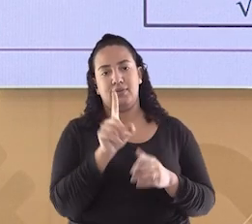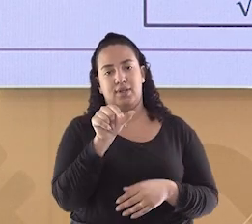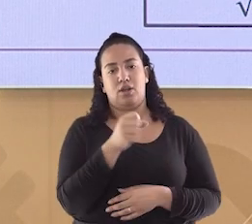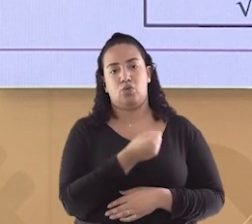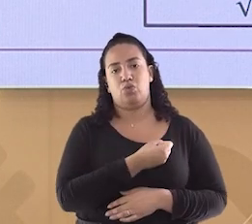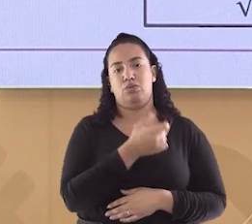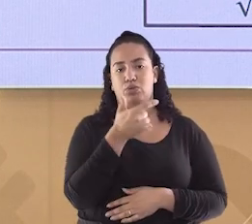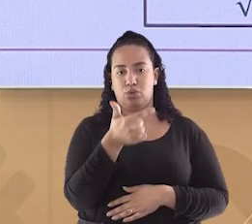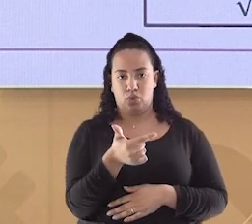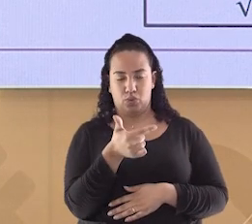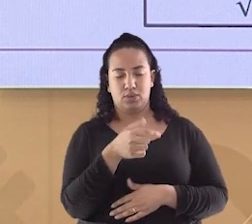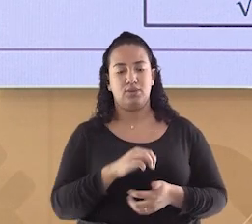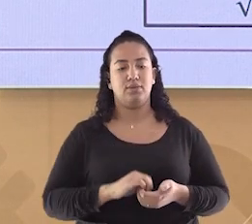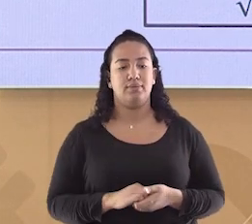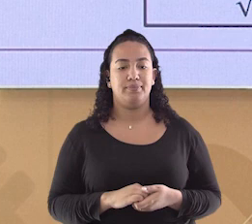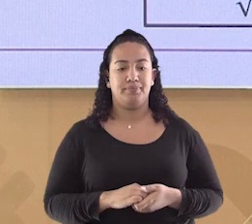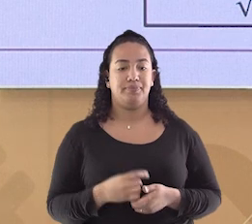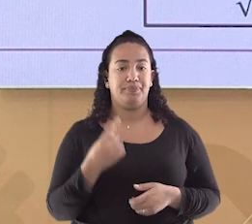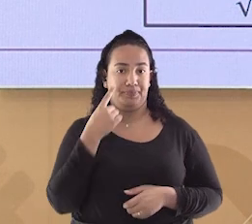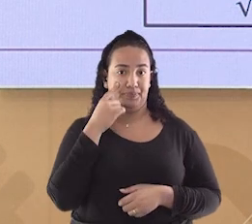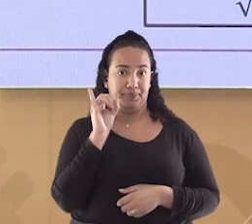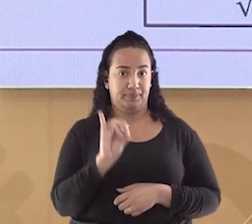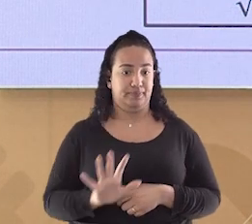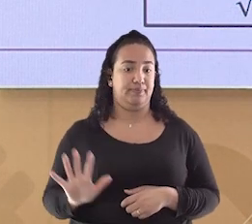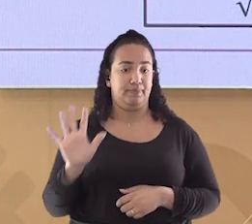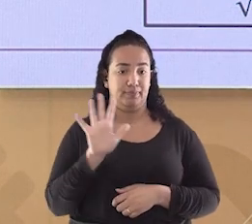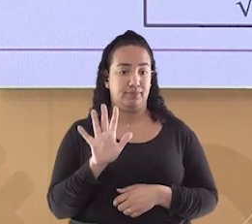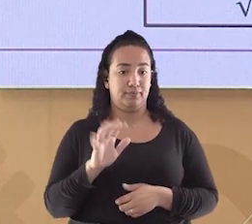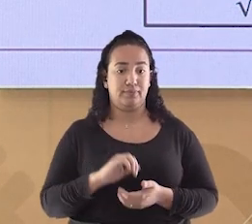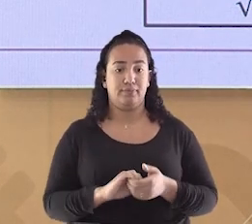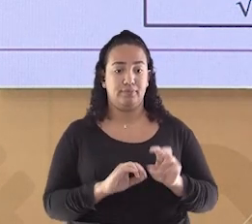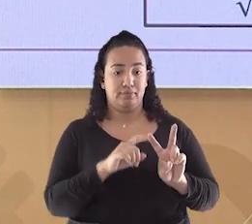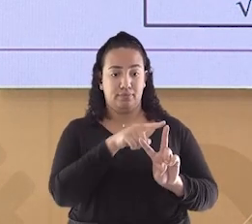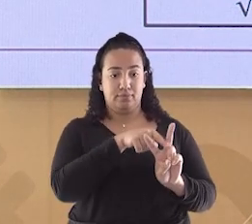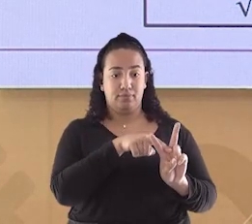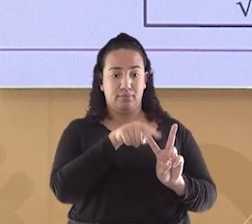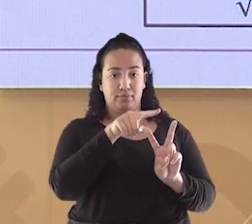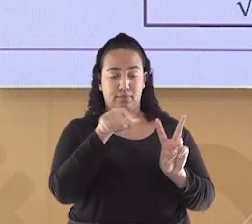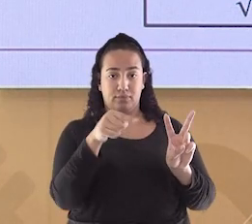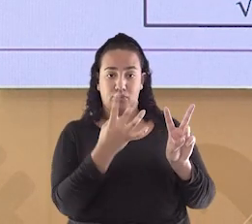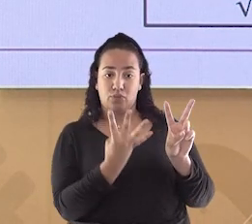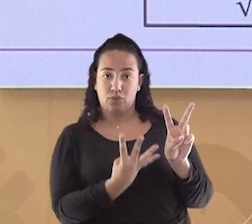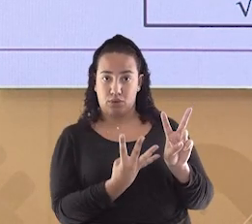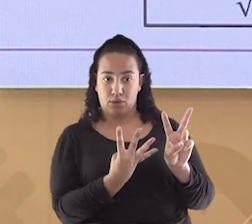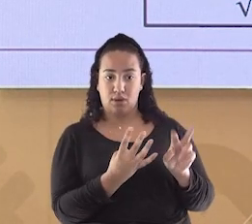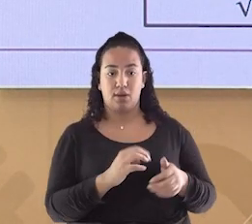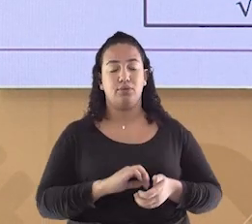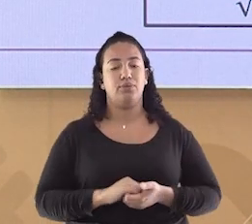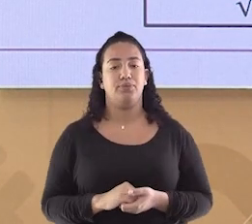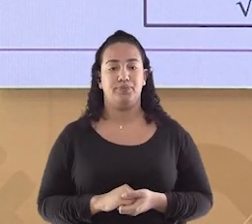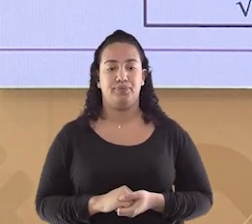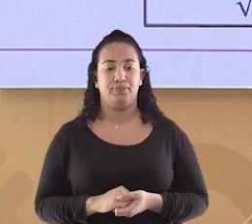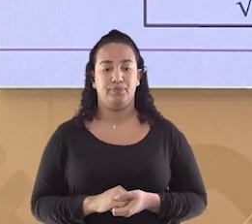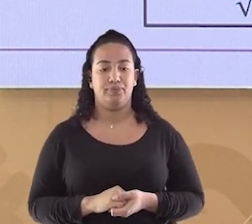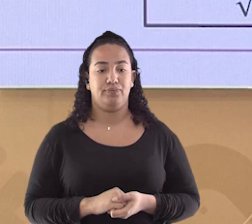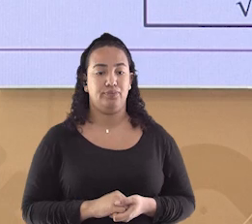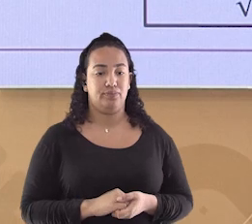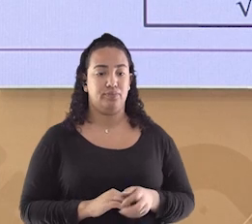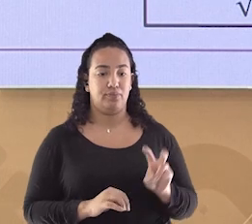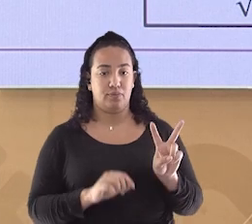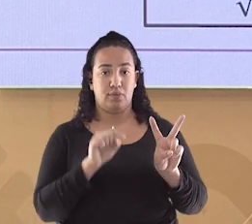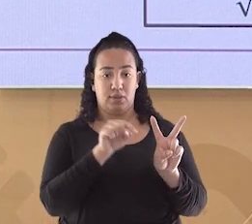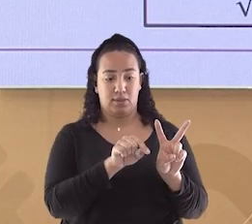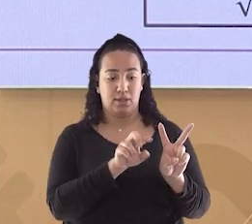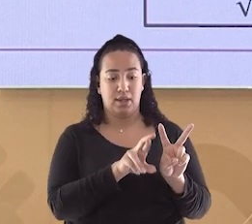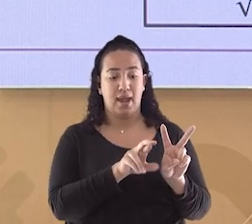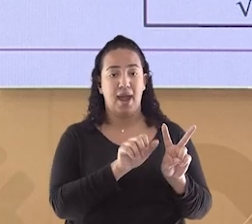raiz quadrada. Podemos ver aqui o exemplo da raiz quadrada de 4. Nesse caso, o